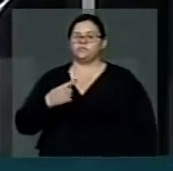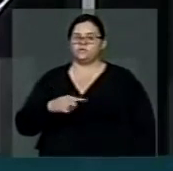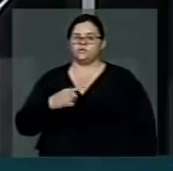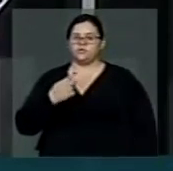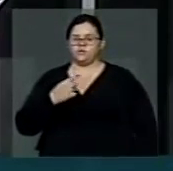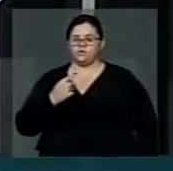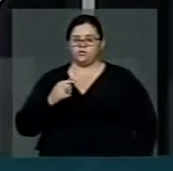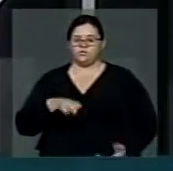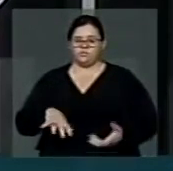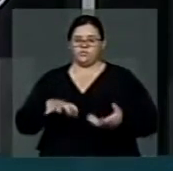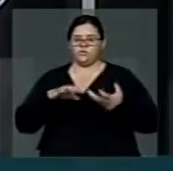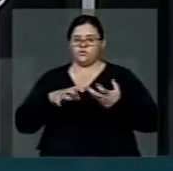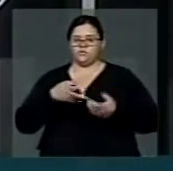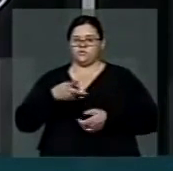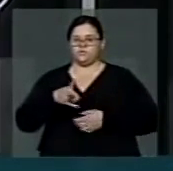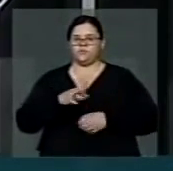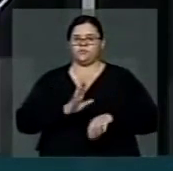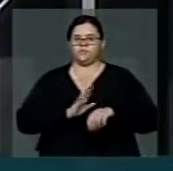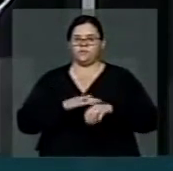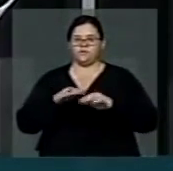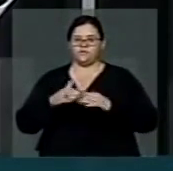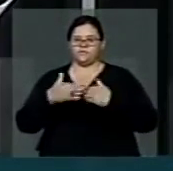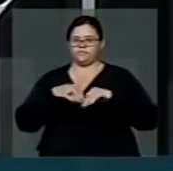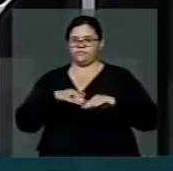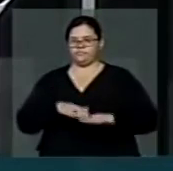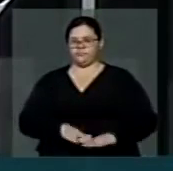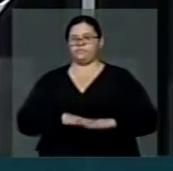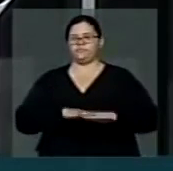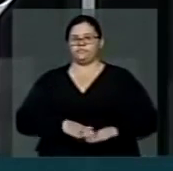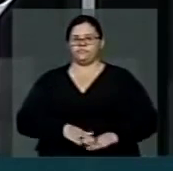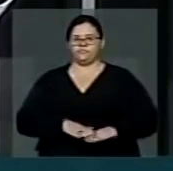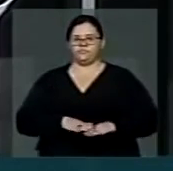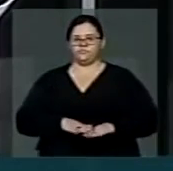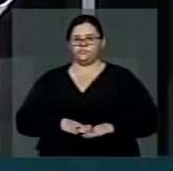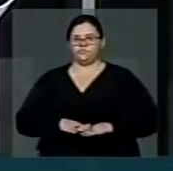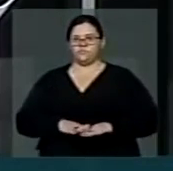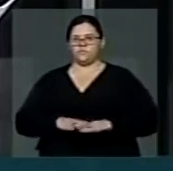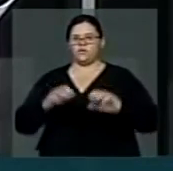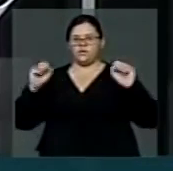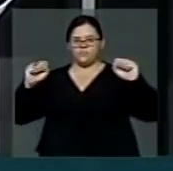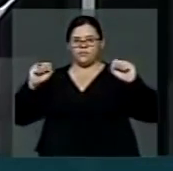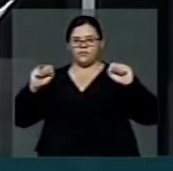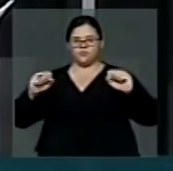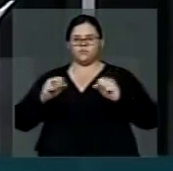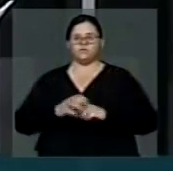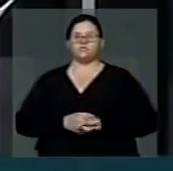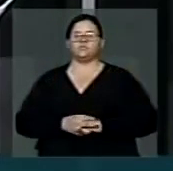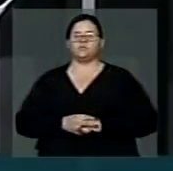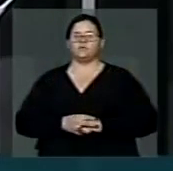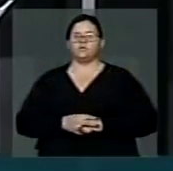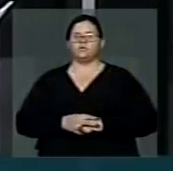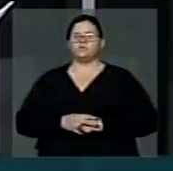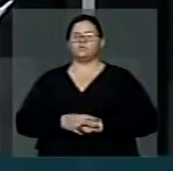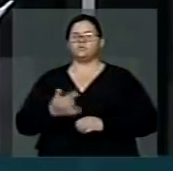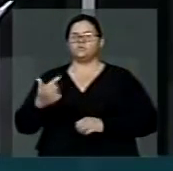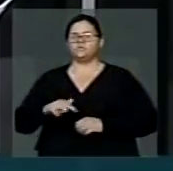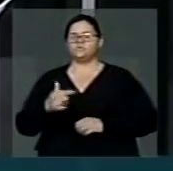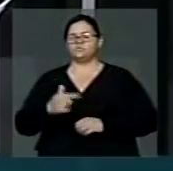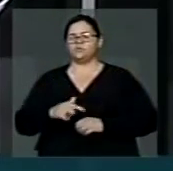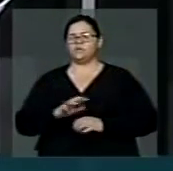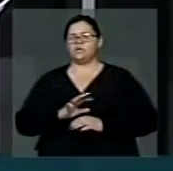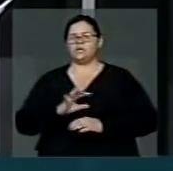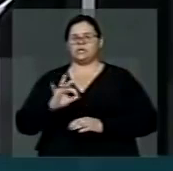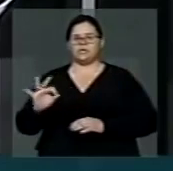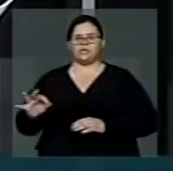um Congresso cada vez mais submisso a autodenominadas mobilizações que não raro restritas a